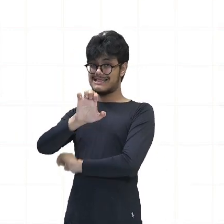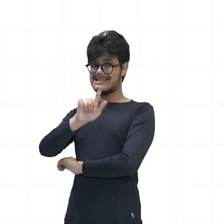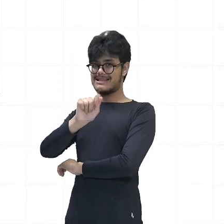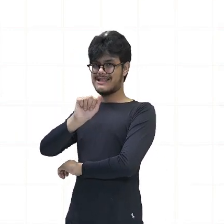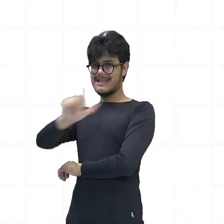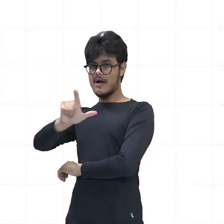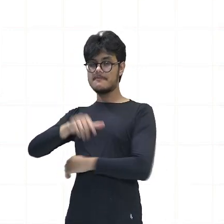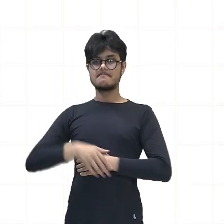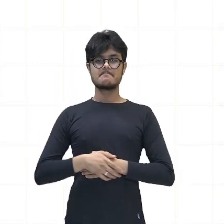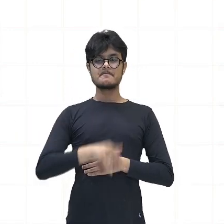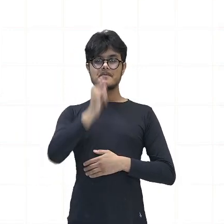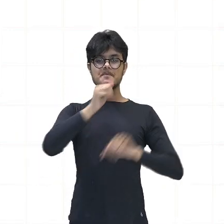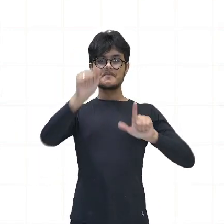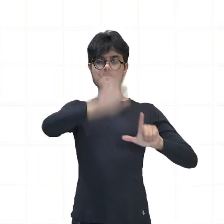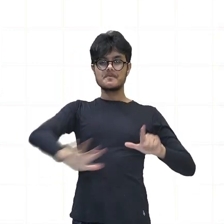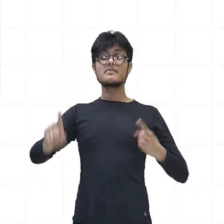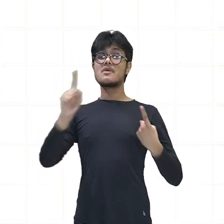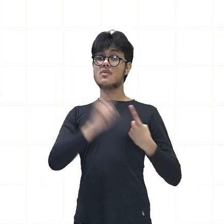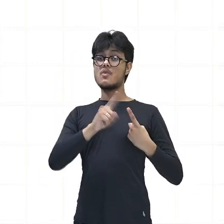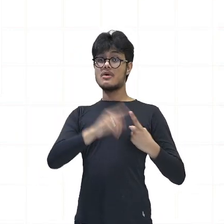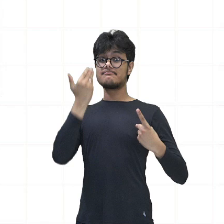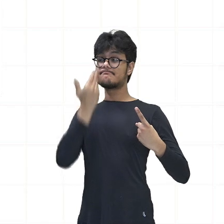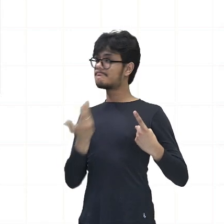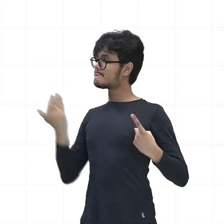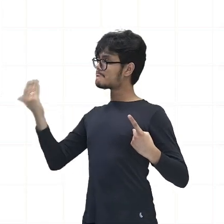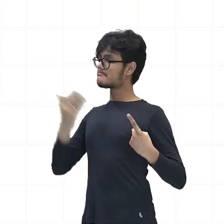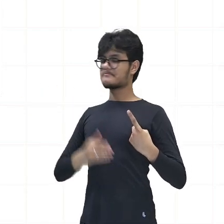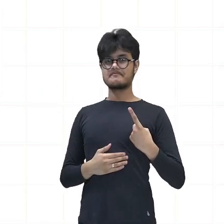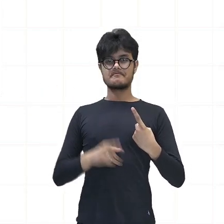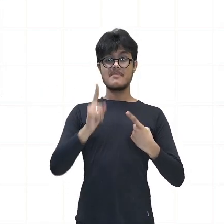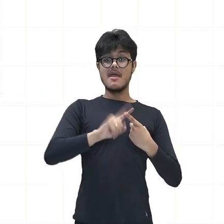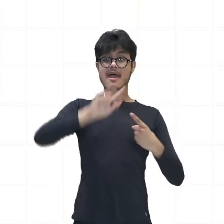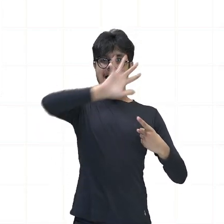vocês, né? O mapa 1 que mostra a região